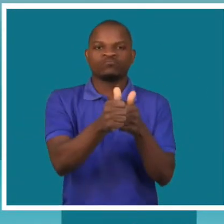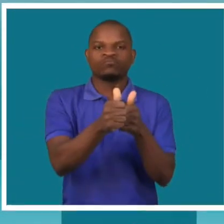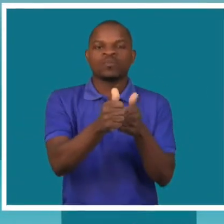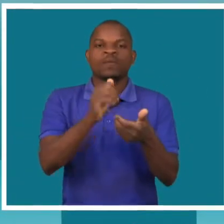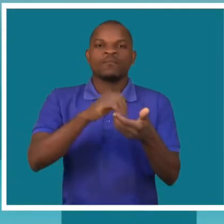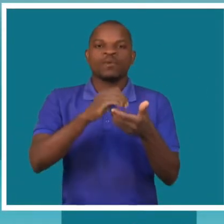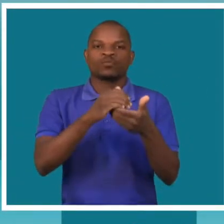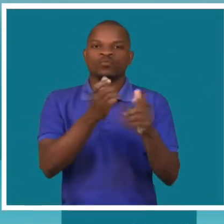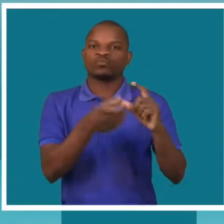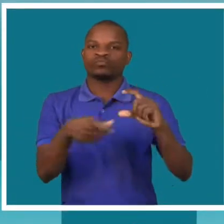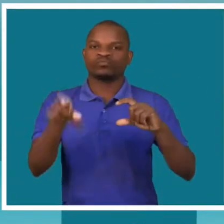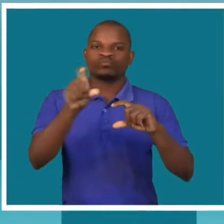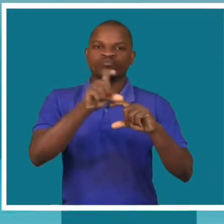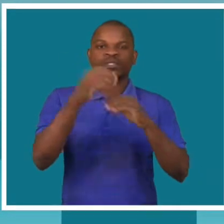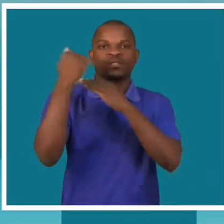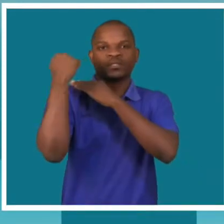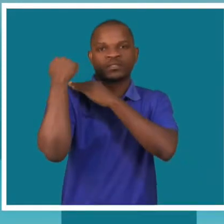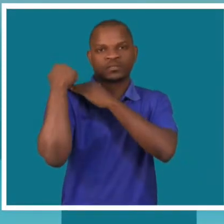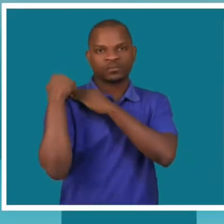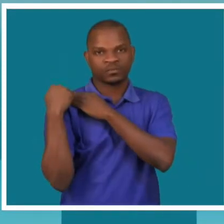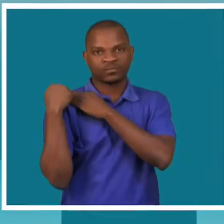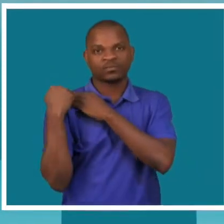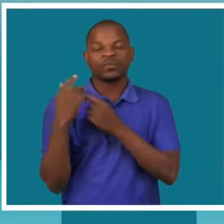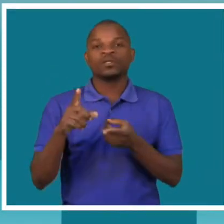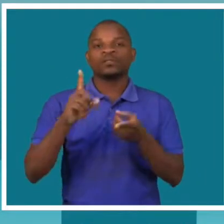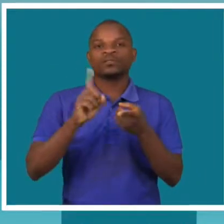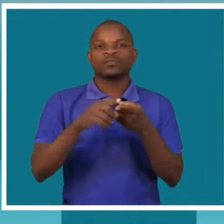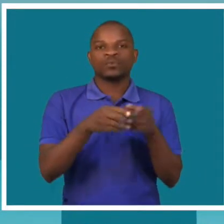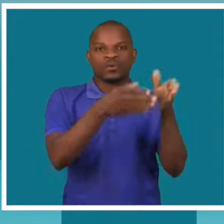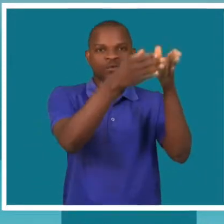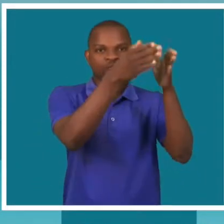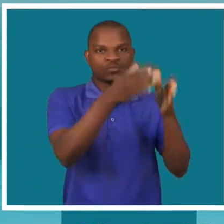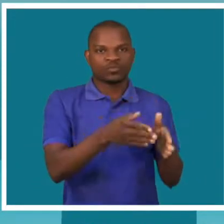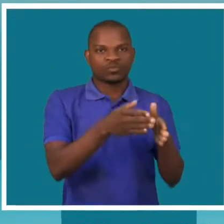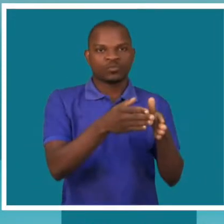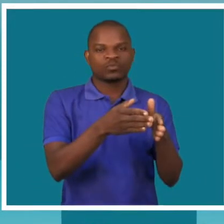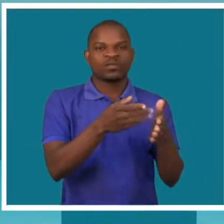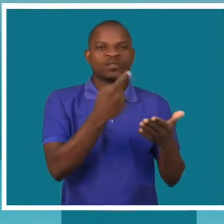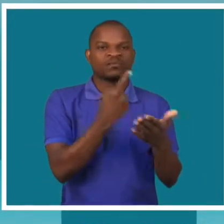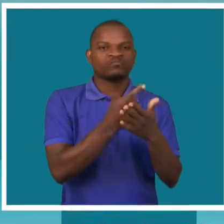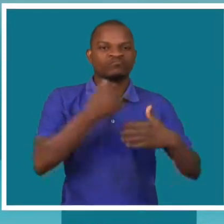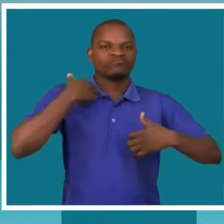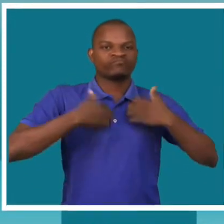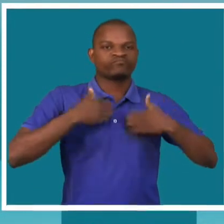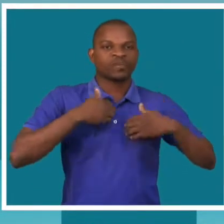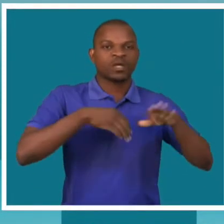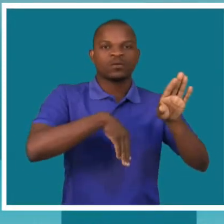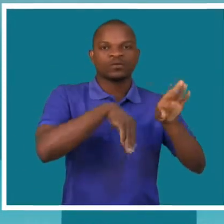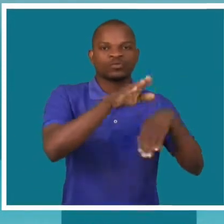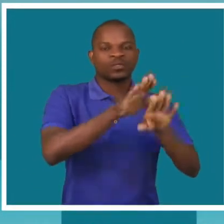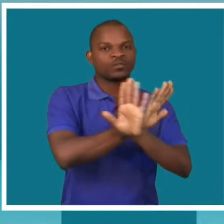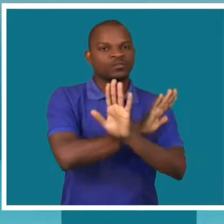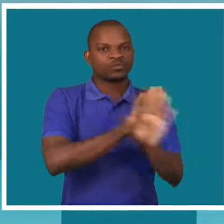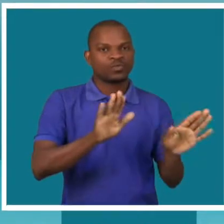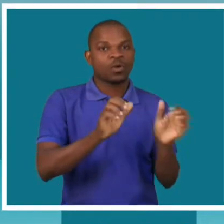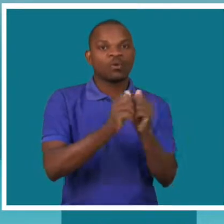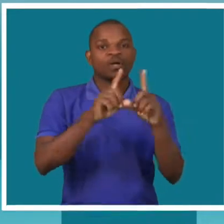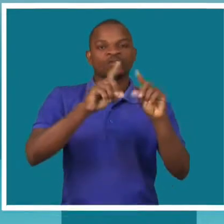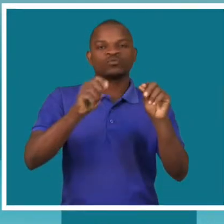responsabilidade naturalmente cresce. Onde o jogador naturalmente só tem que se importar em jogar futebol,